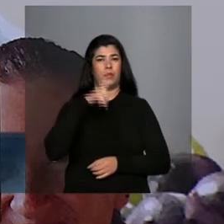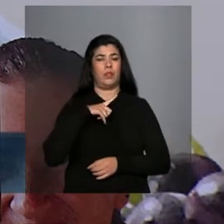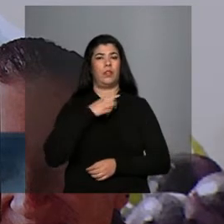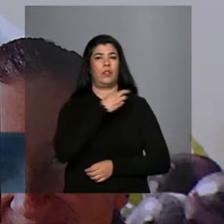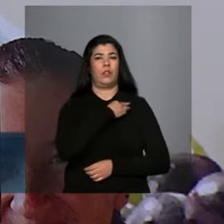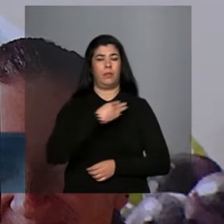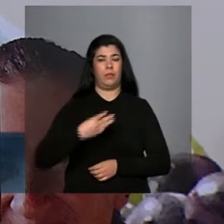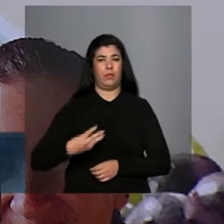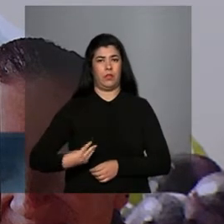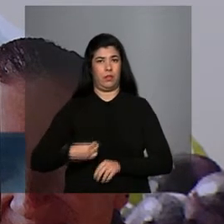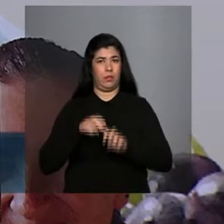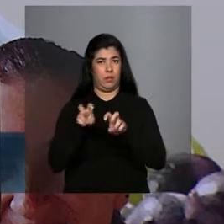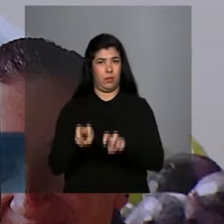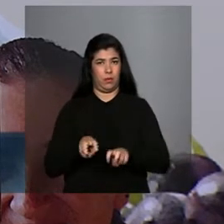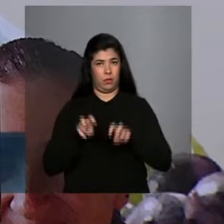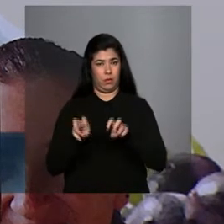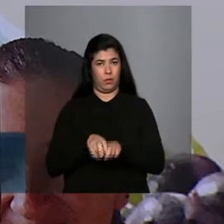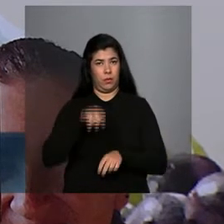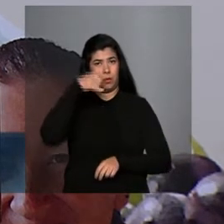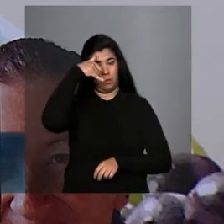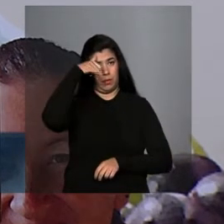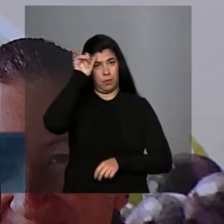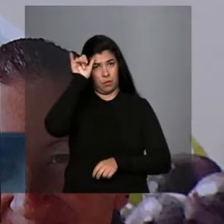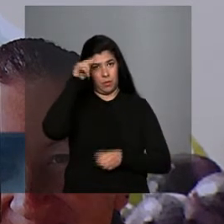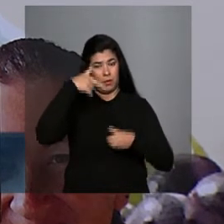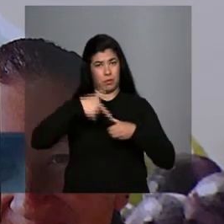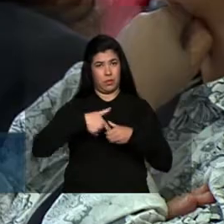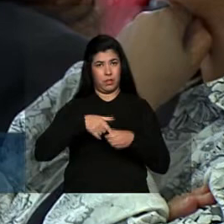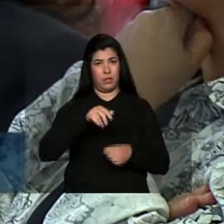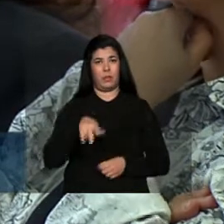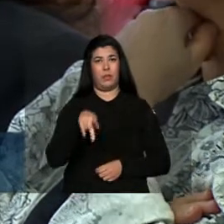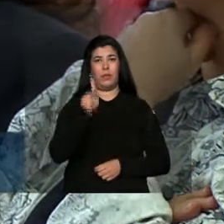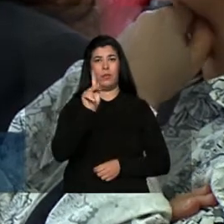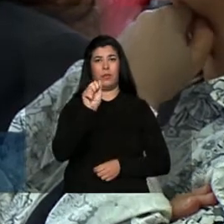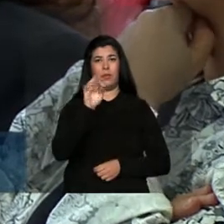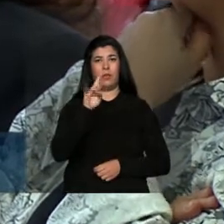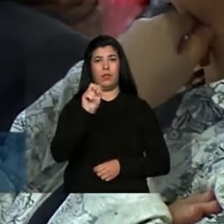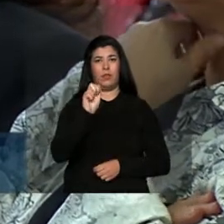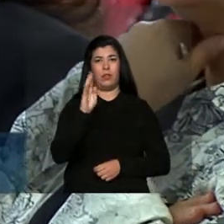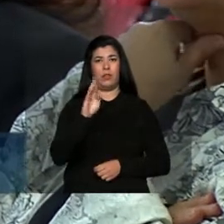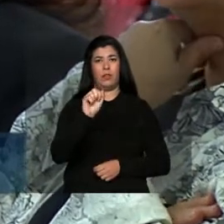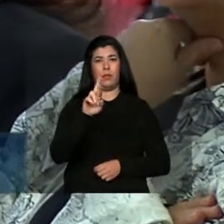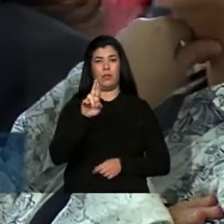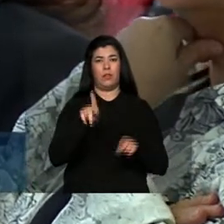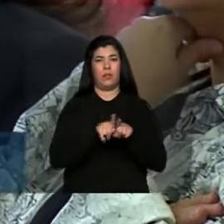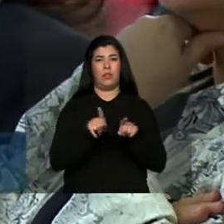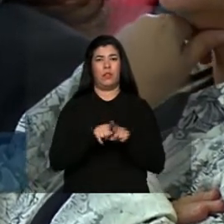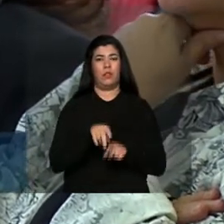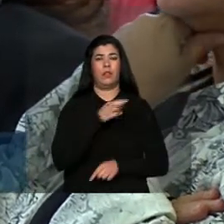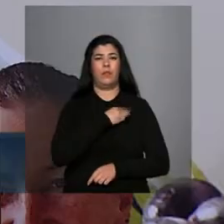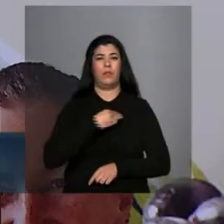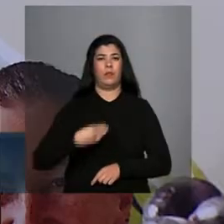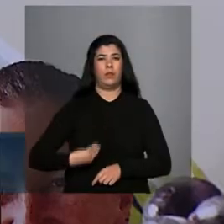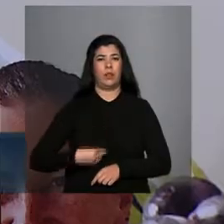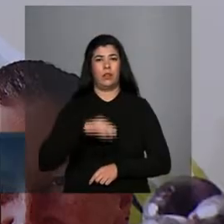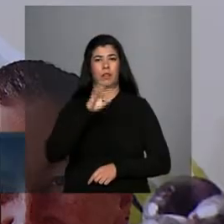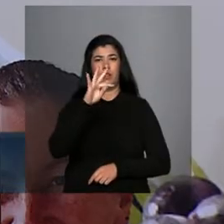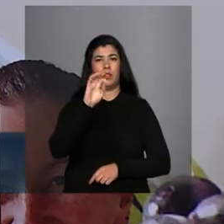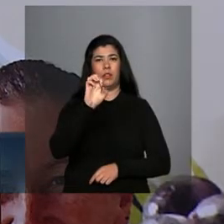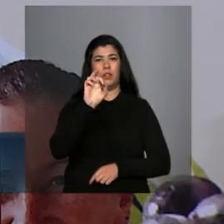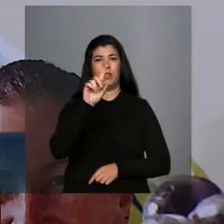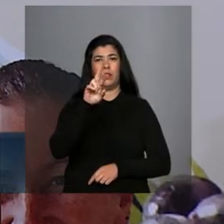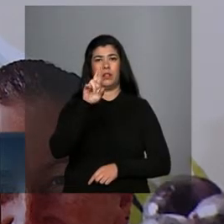ministra da Agricultura, Pecuária e Abastecimento, Cátia Abreu, da ministra Tereza Campelo, do Desenvolvimento